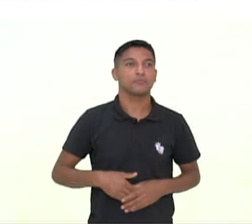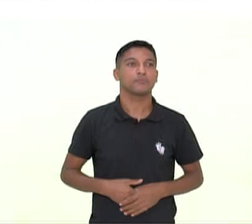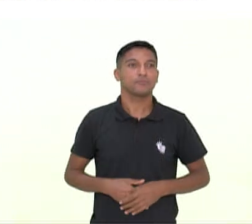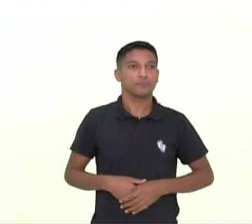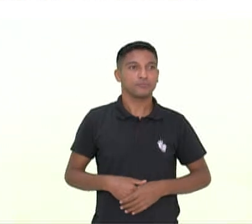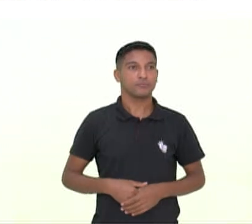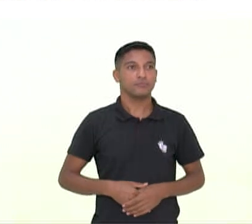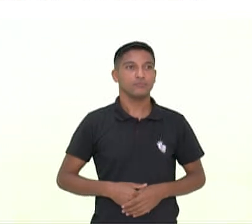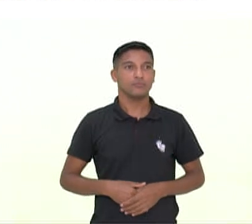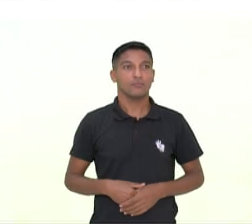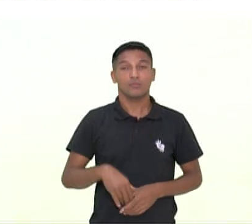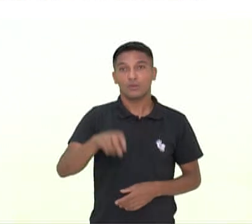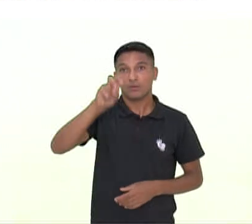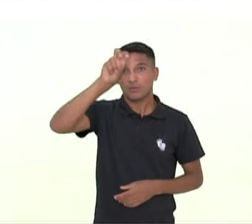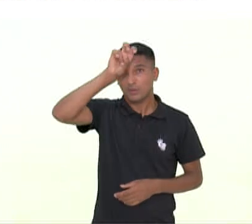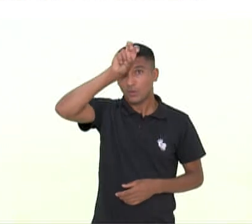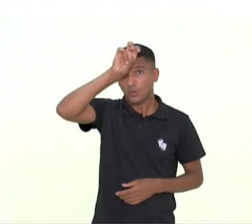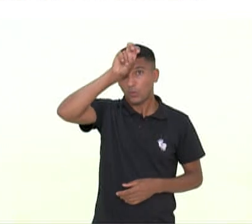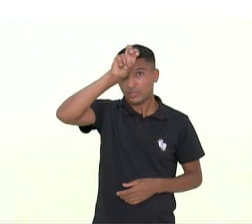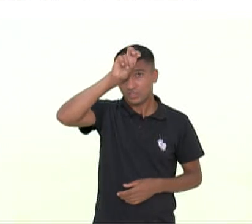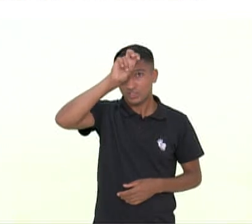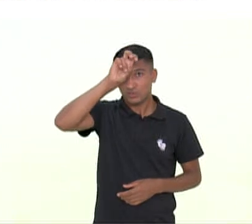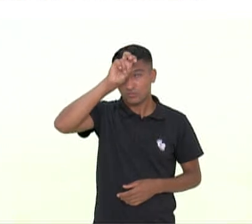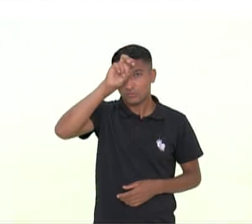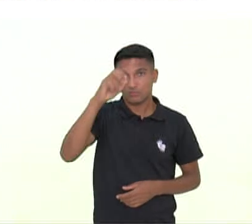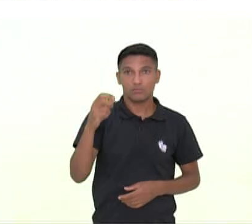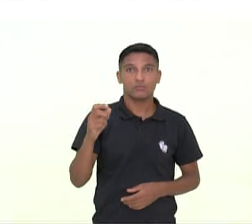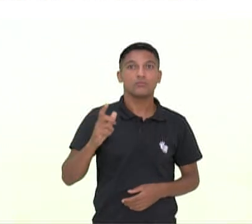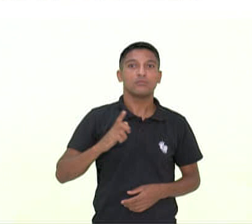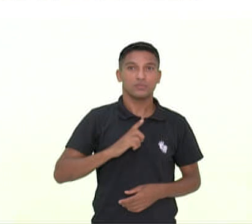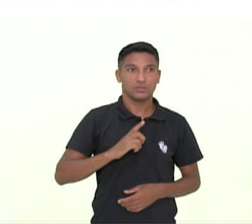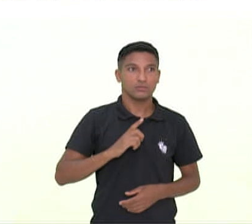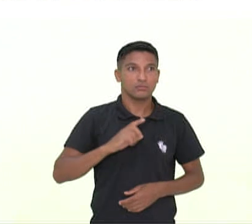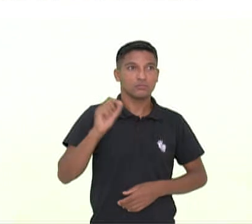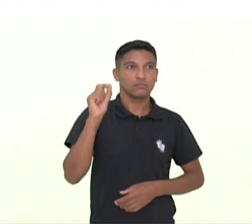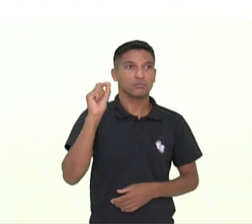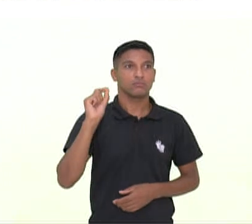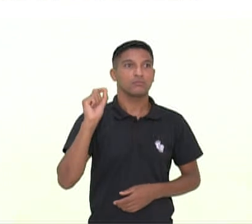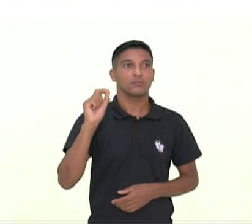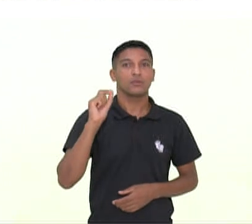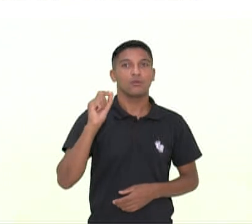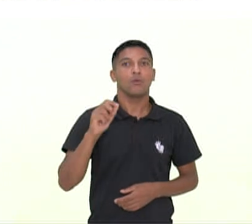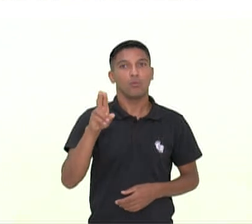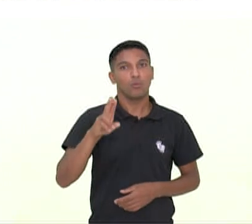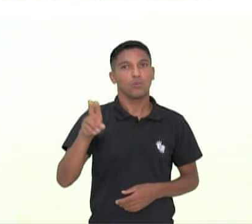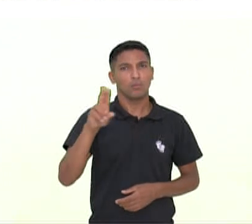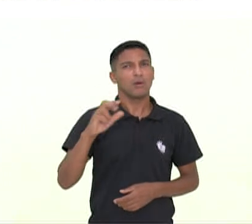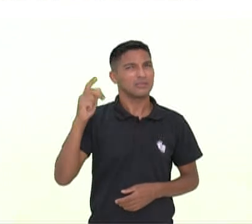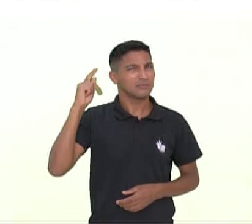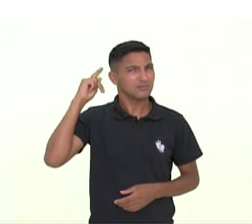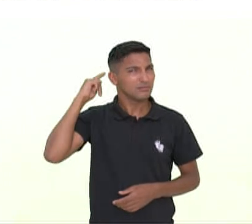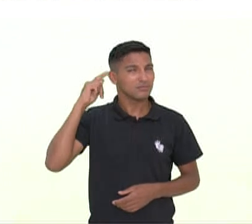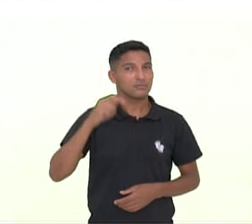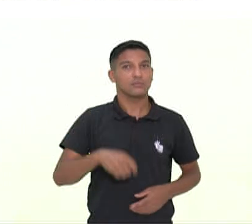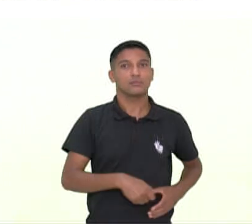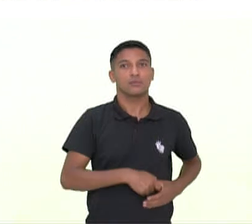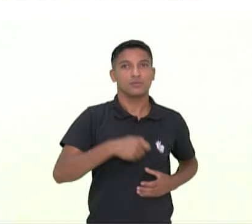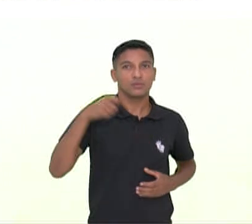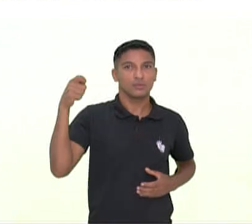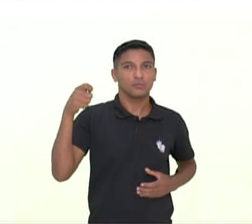para as vitórias nas guerras né algumas danças também que usam espadas né várias culturas